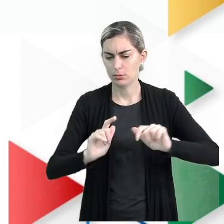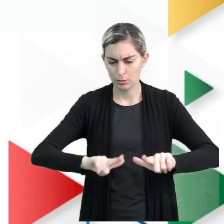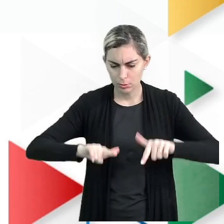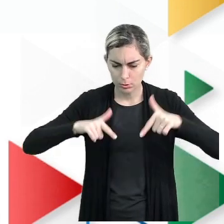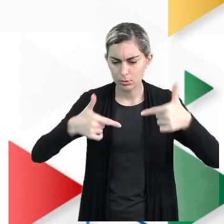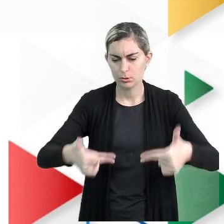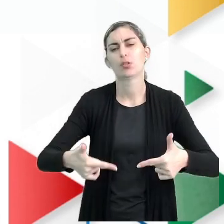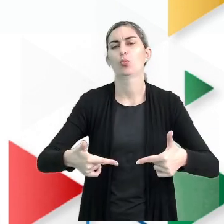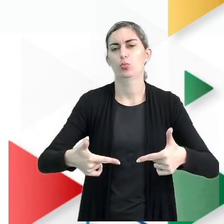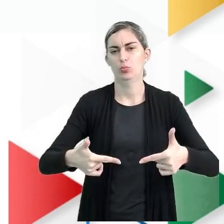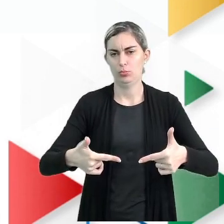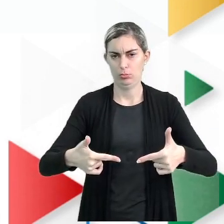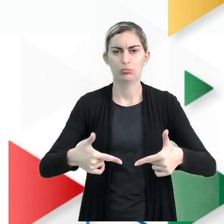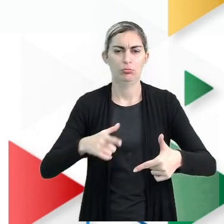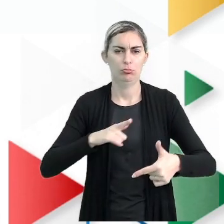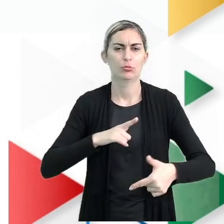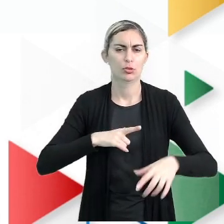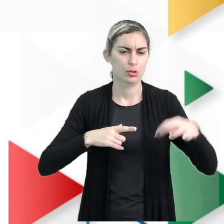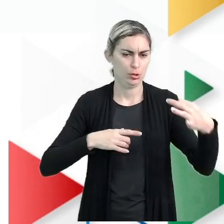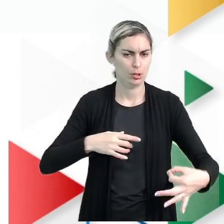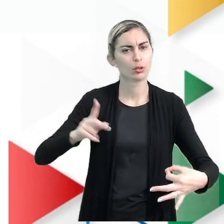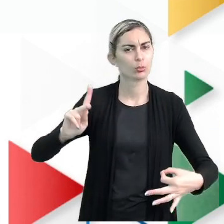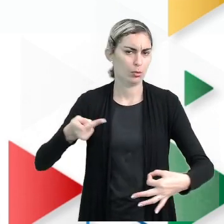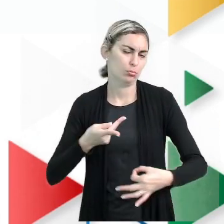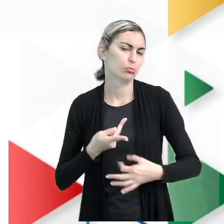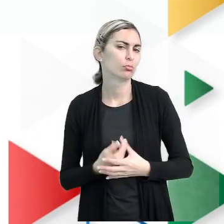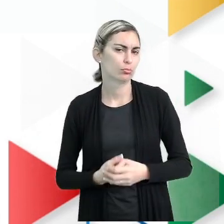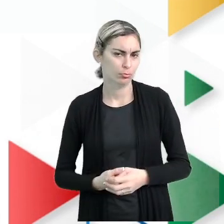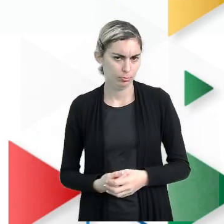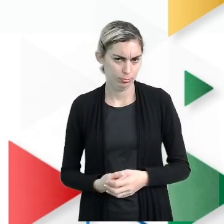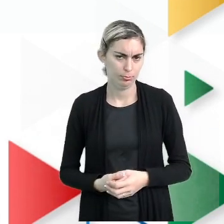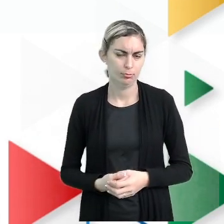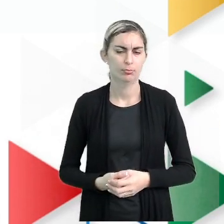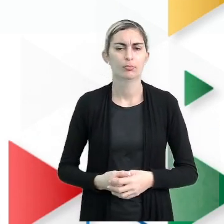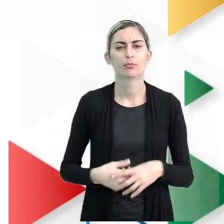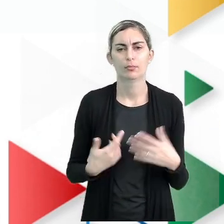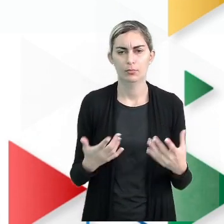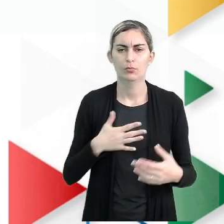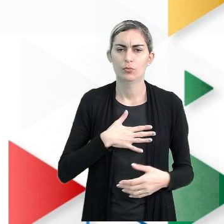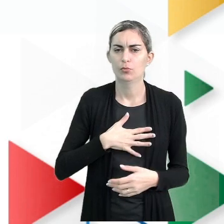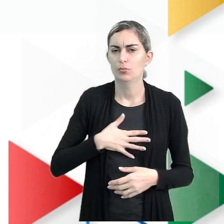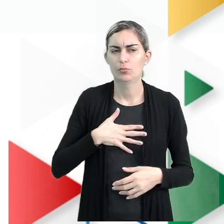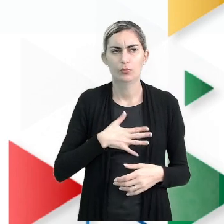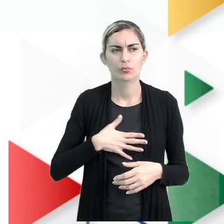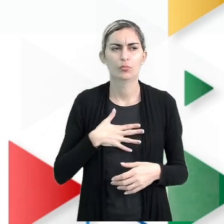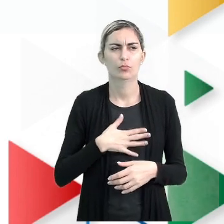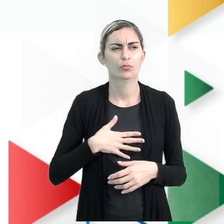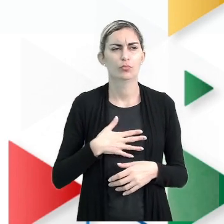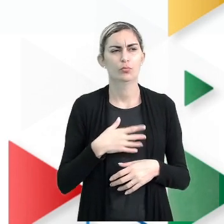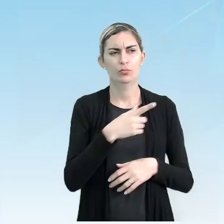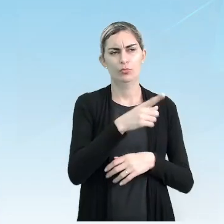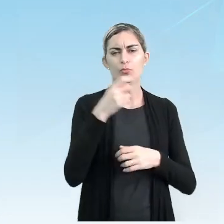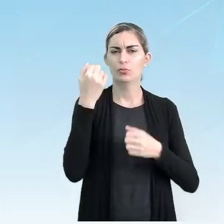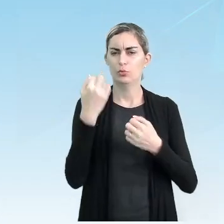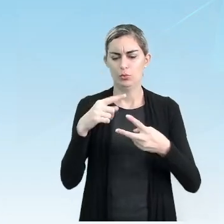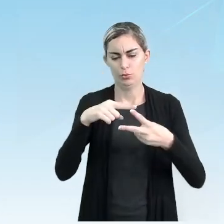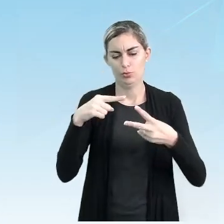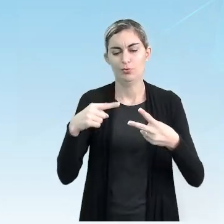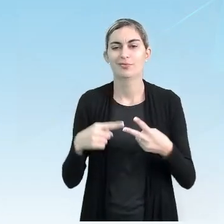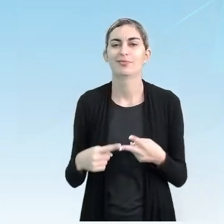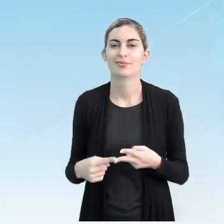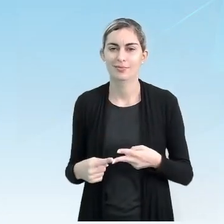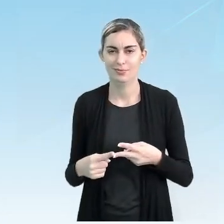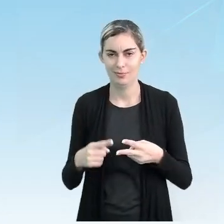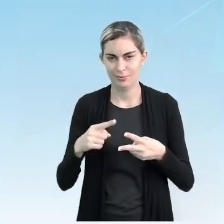e trata do certo e do errado, professor. E eu gostei muito justamente dessa questão desses dois pontos,